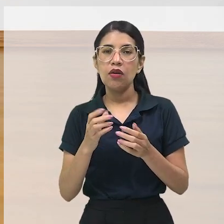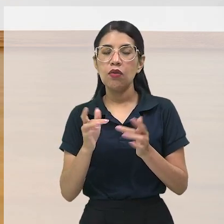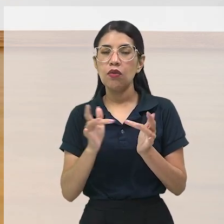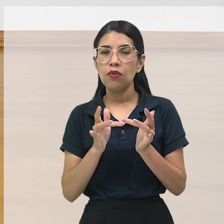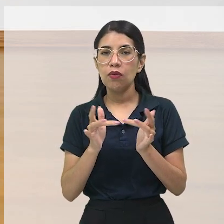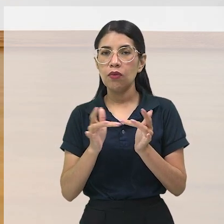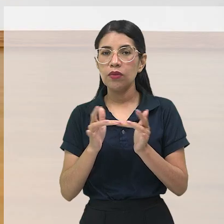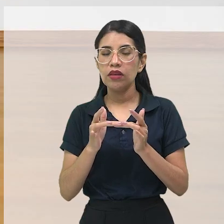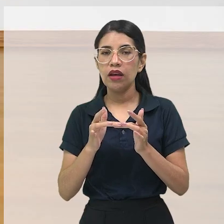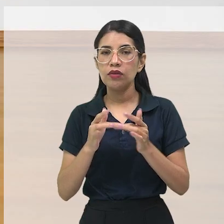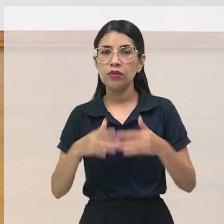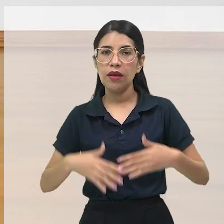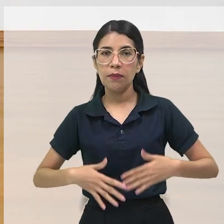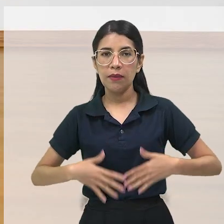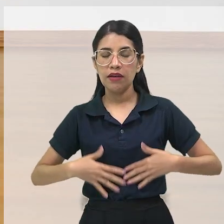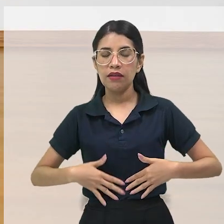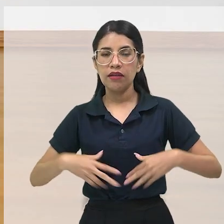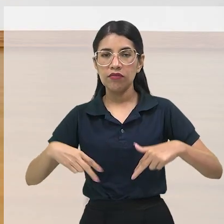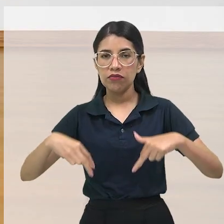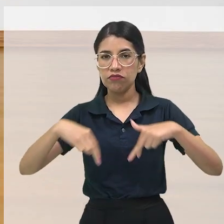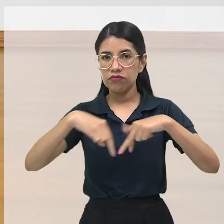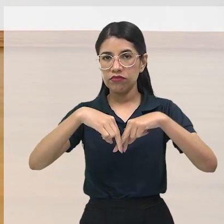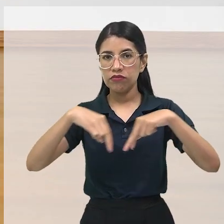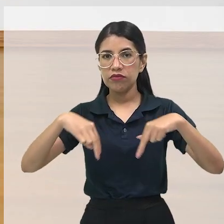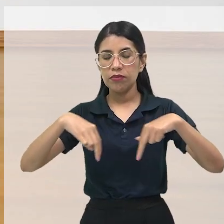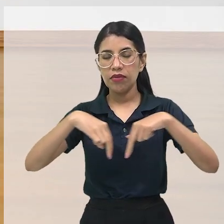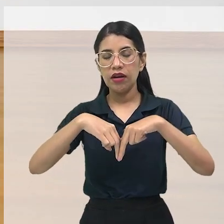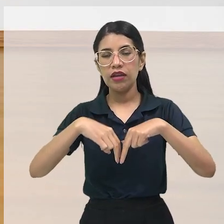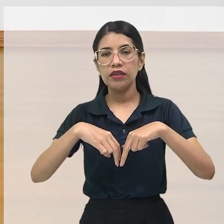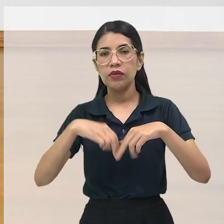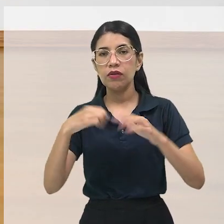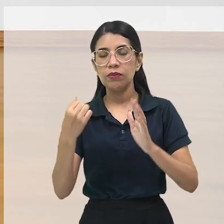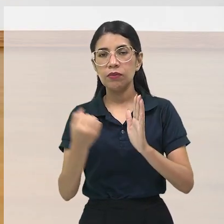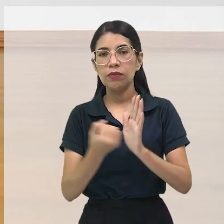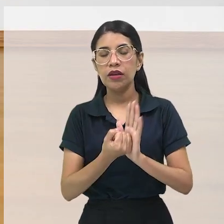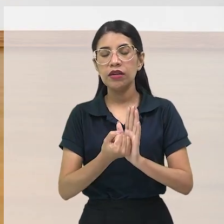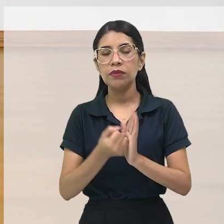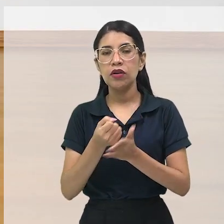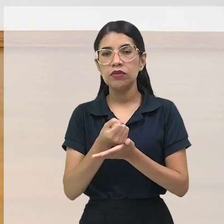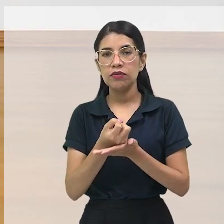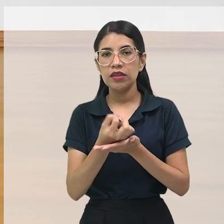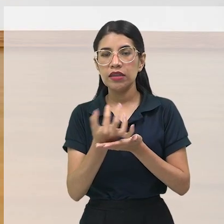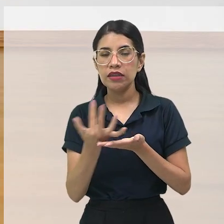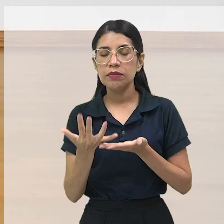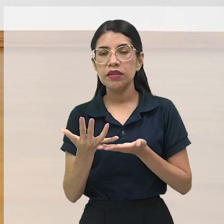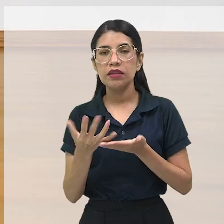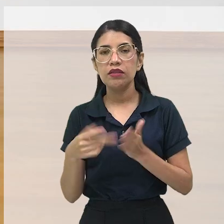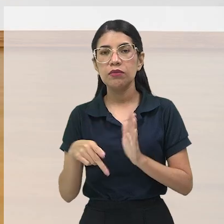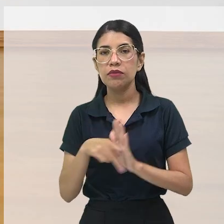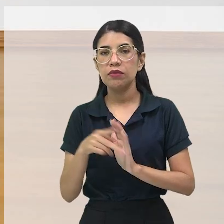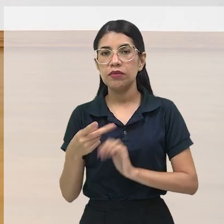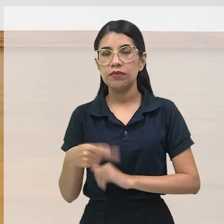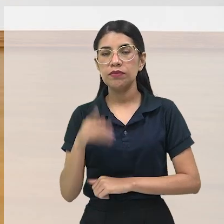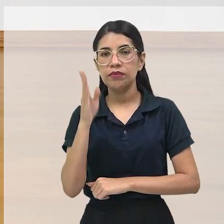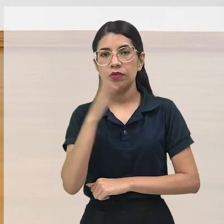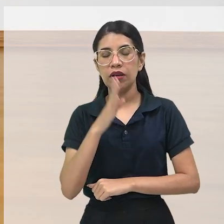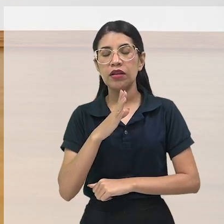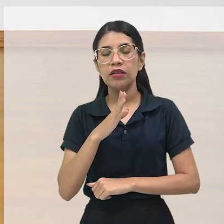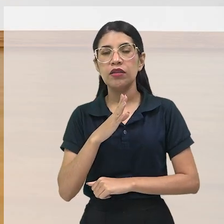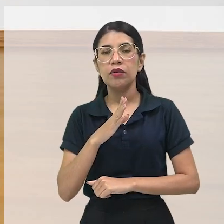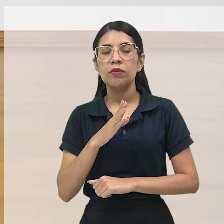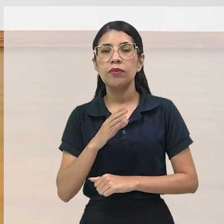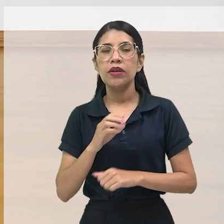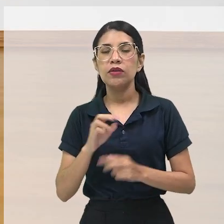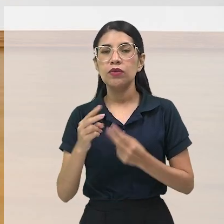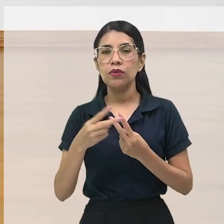contato dos umbigos, né? Ela foi reconhecido como patrimônio imaterial brasileiro pelo Instituto